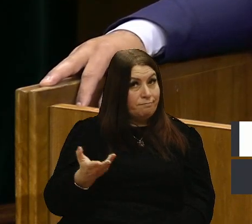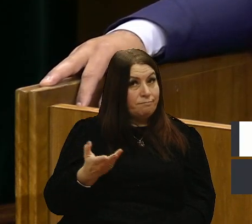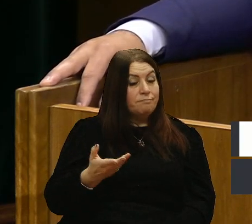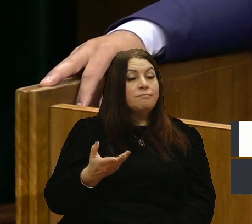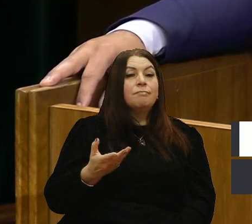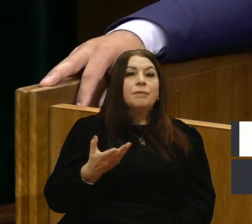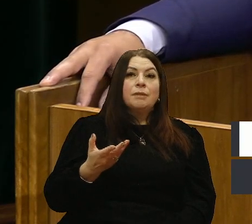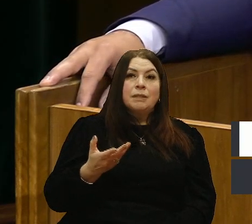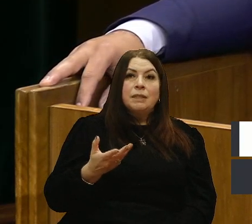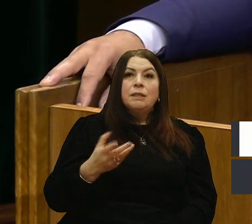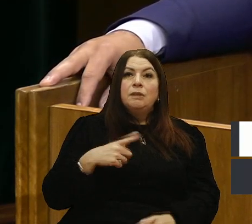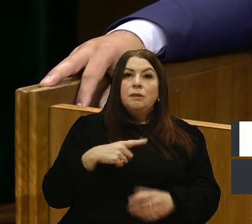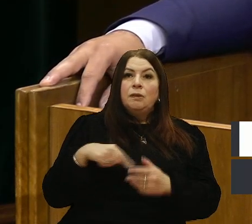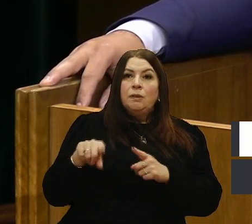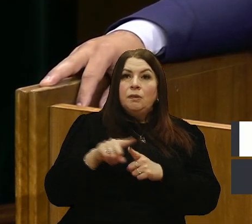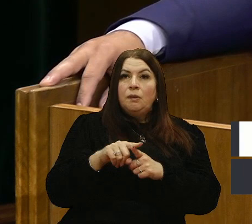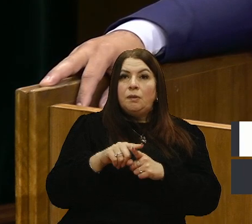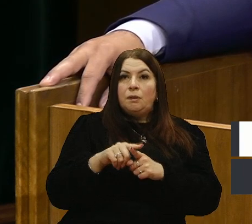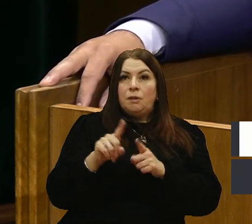vez